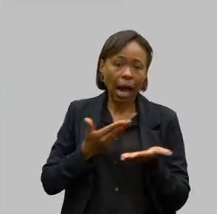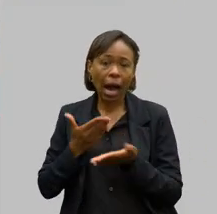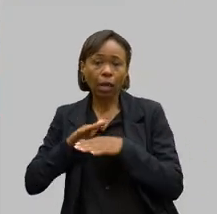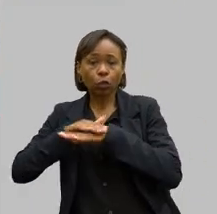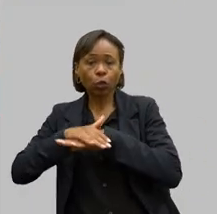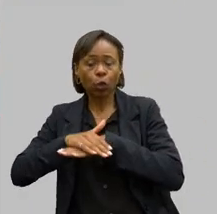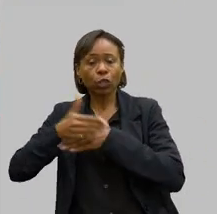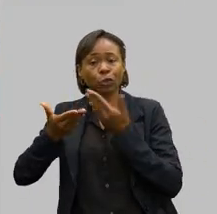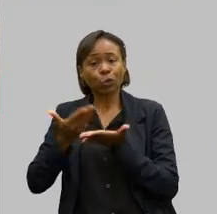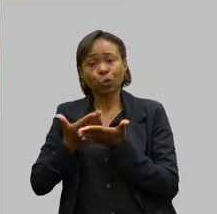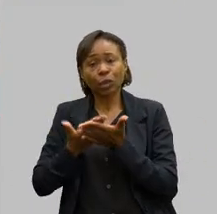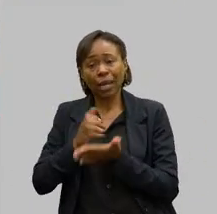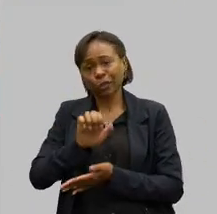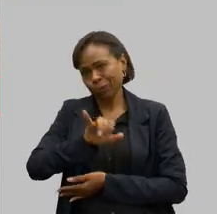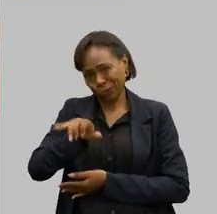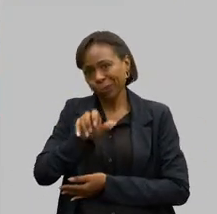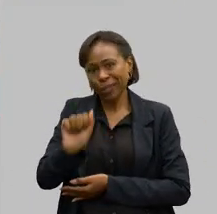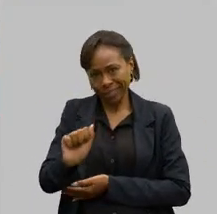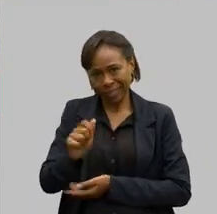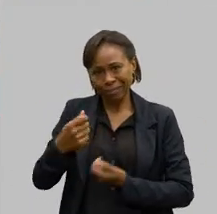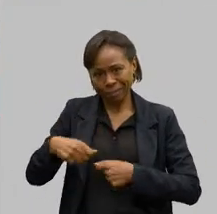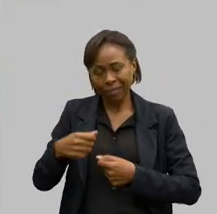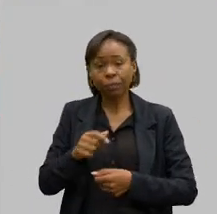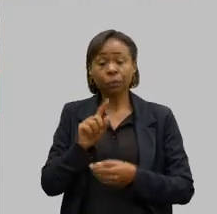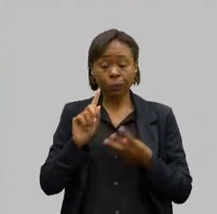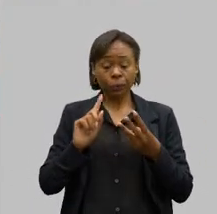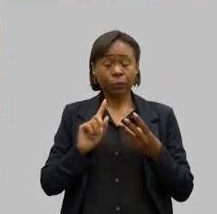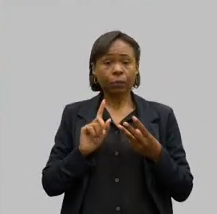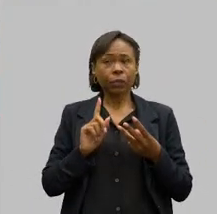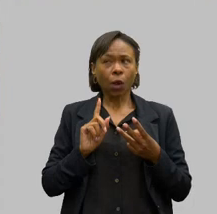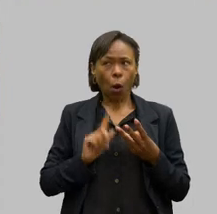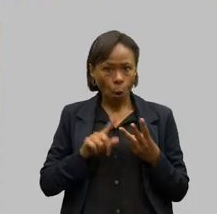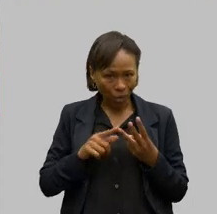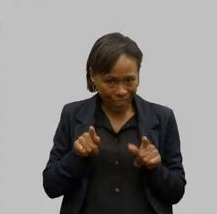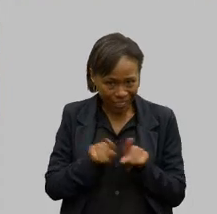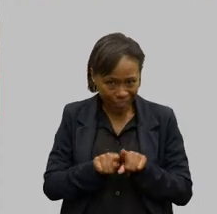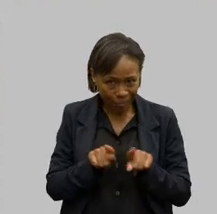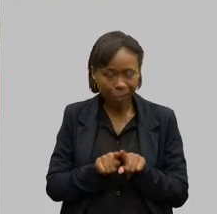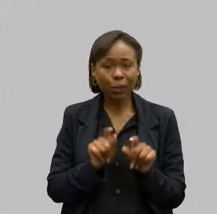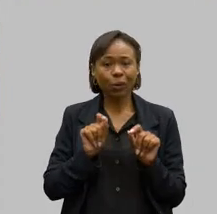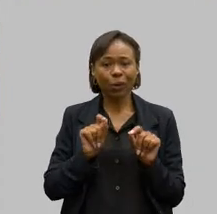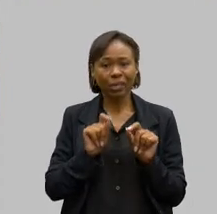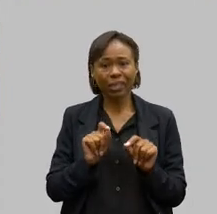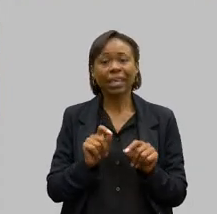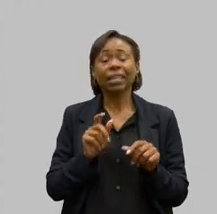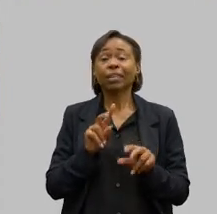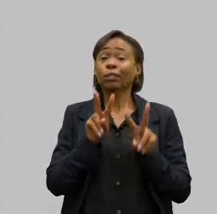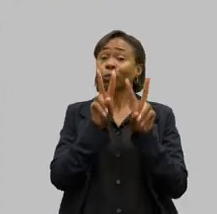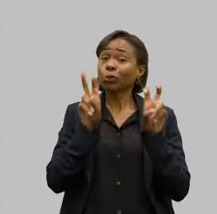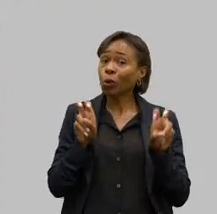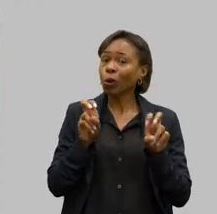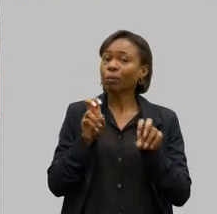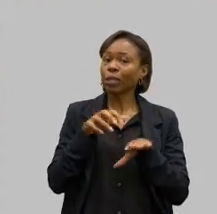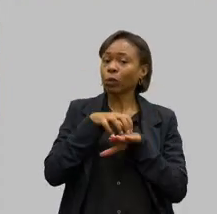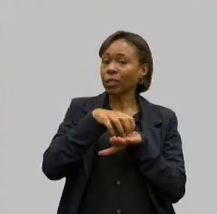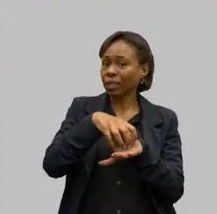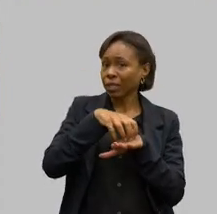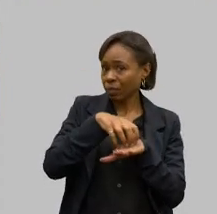executar o eja. E o terceiro ponto, que também é uma discussão que eu sempre faço, que é sobre o transporte escolar